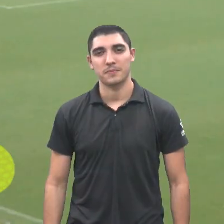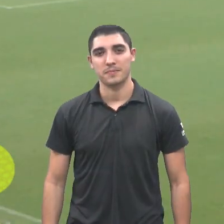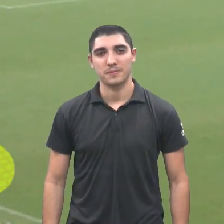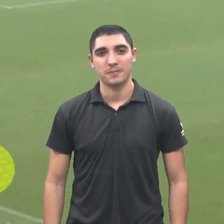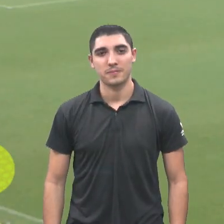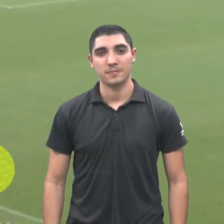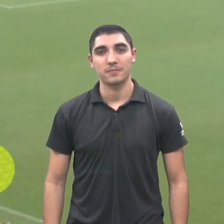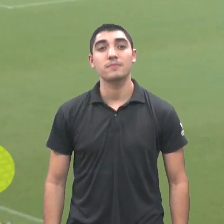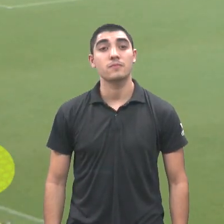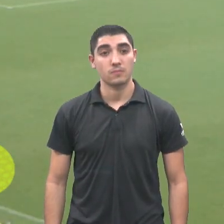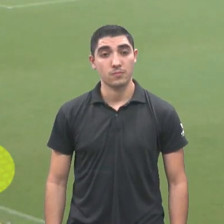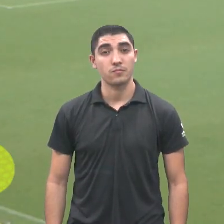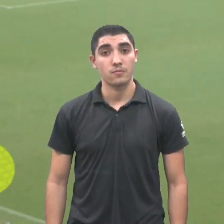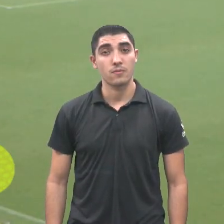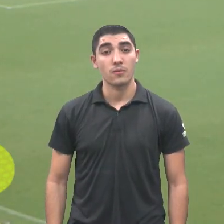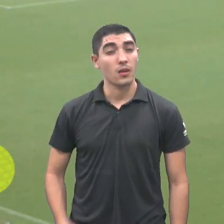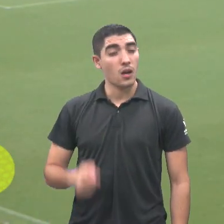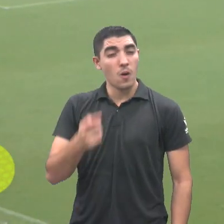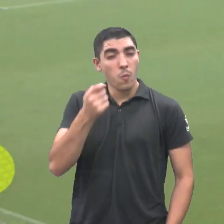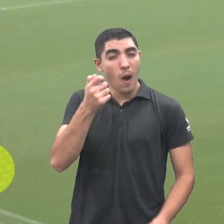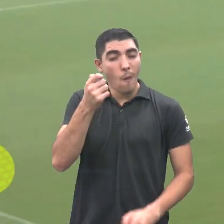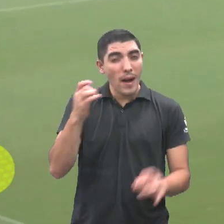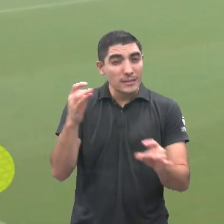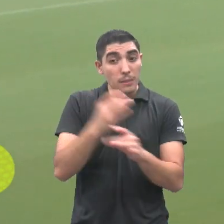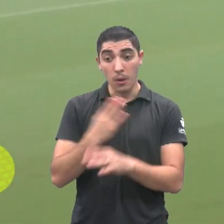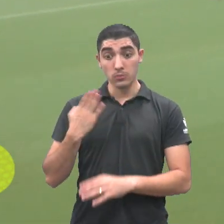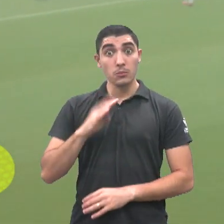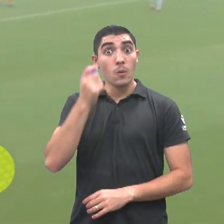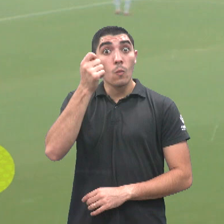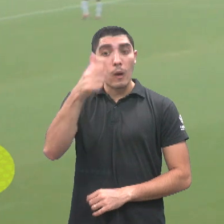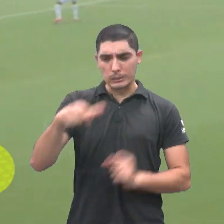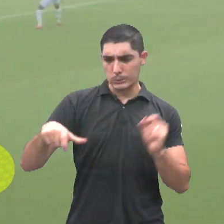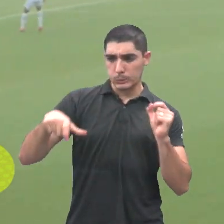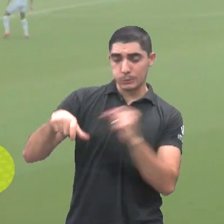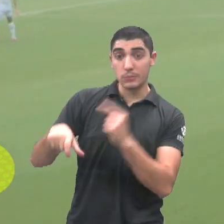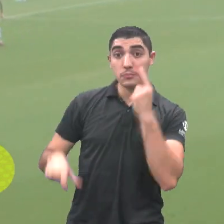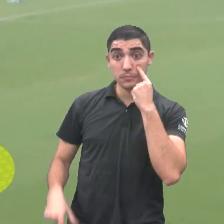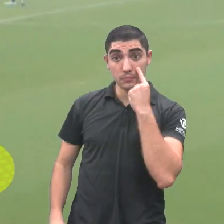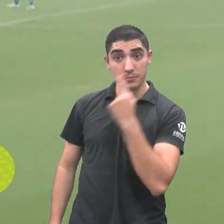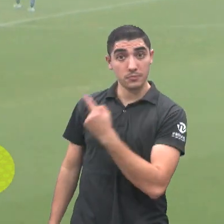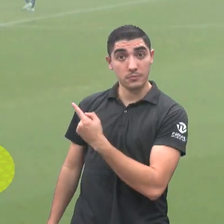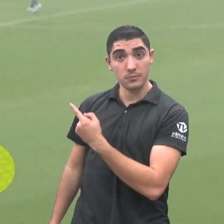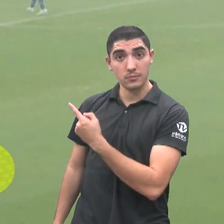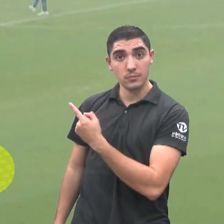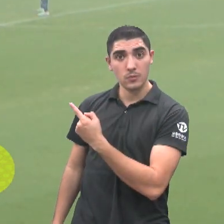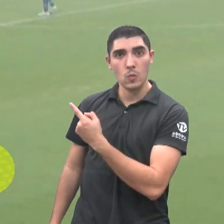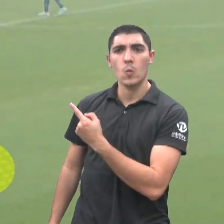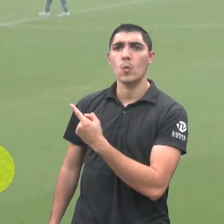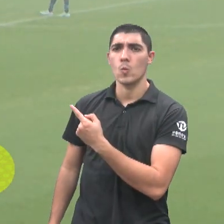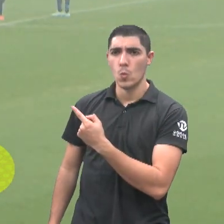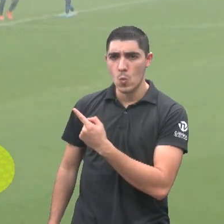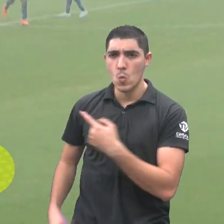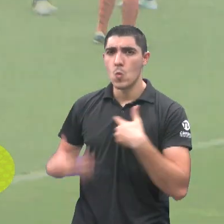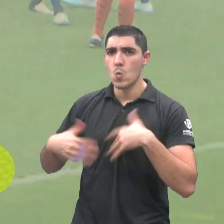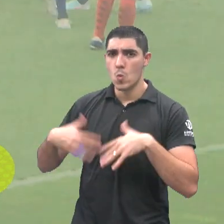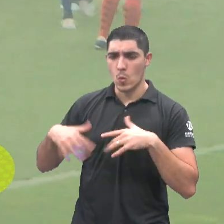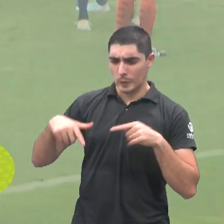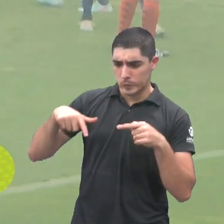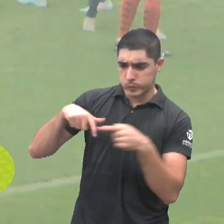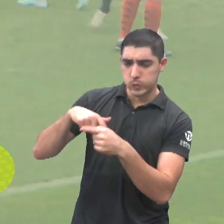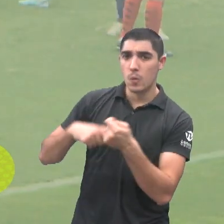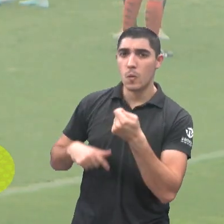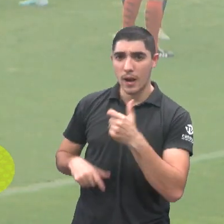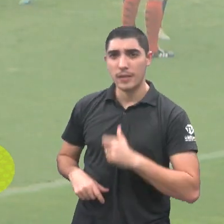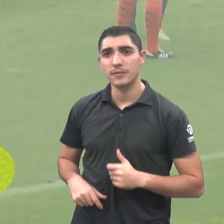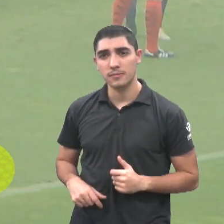No fim da primeira etapa, o Bentão quase empatou nesse lance, que tirou tinta da trave direita de Ariel.